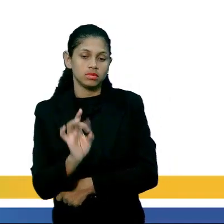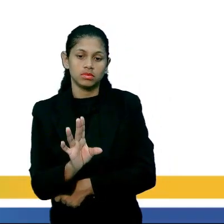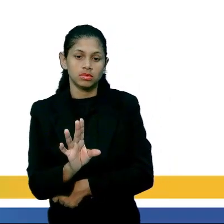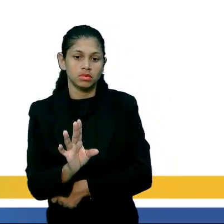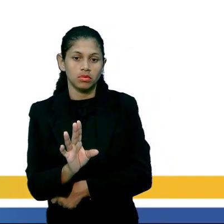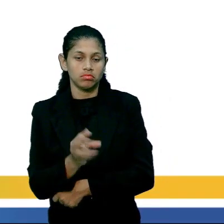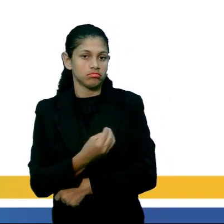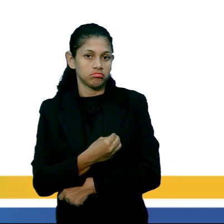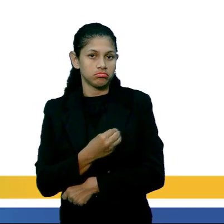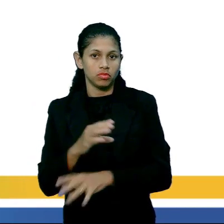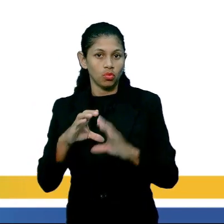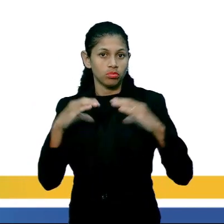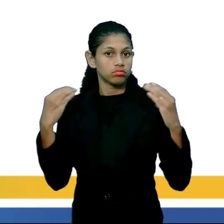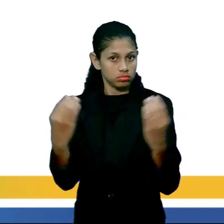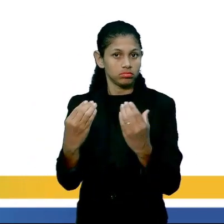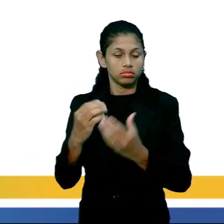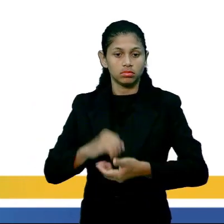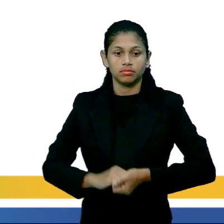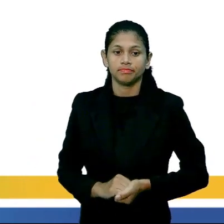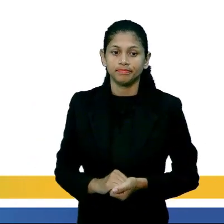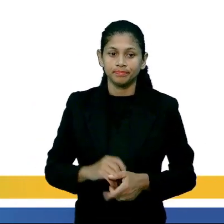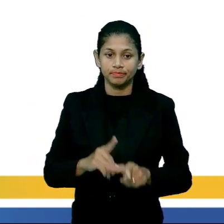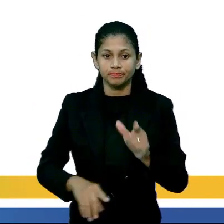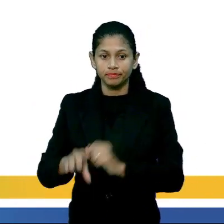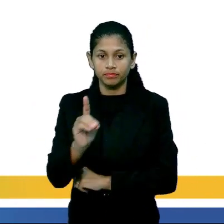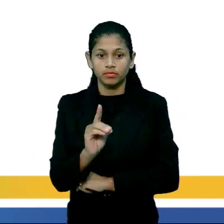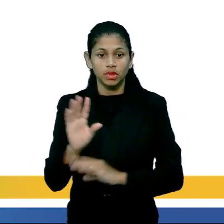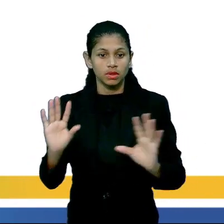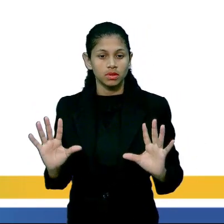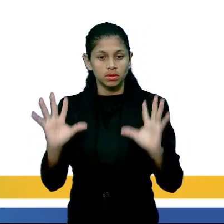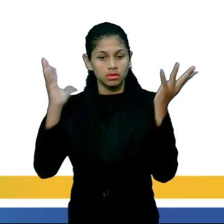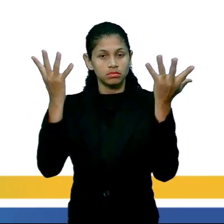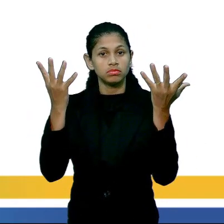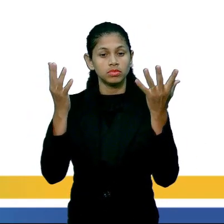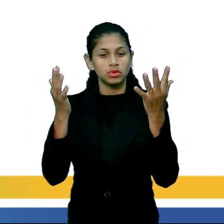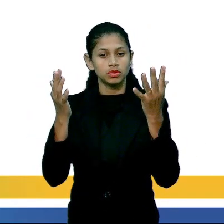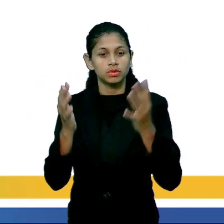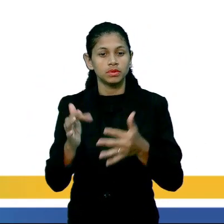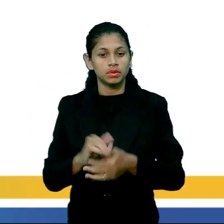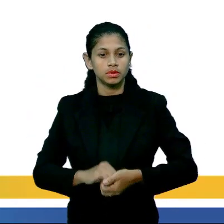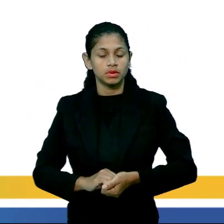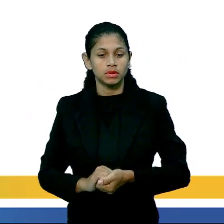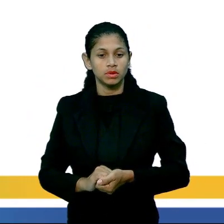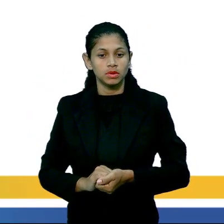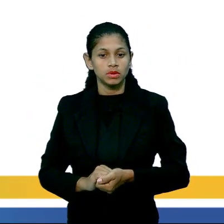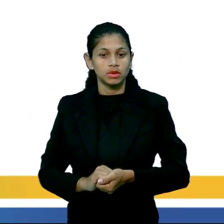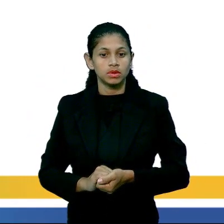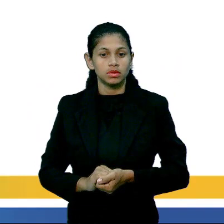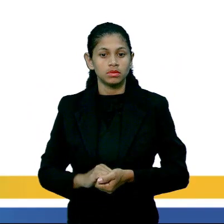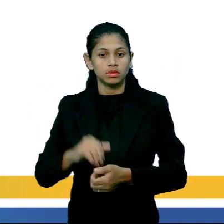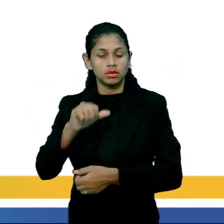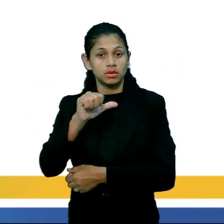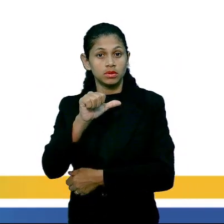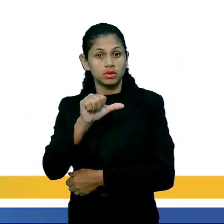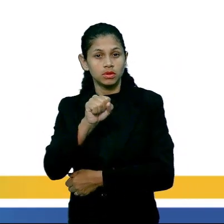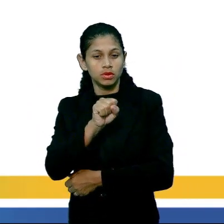ok? Letra D, na celebração do aniversário de 800 anos da língua